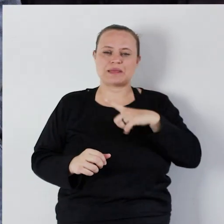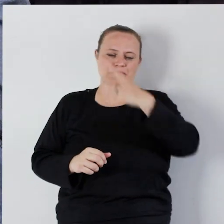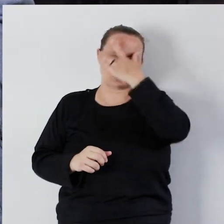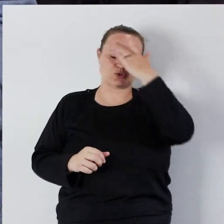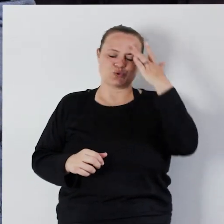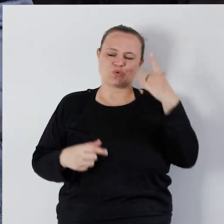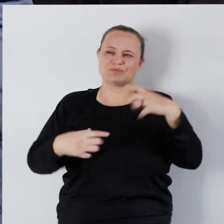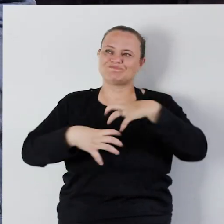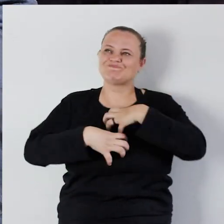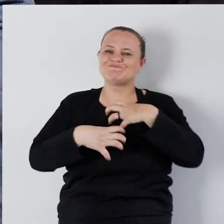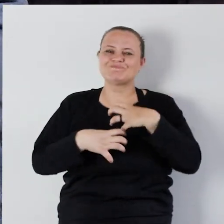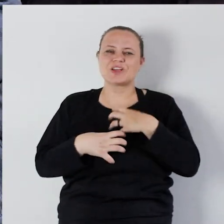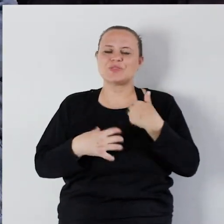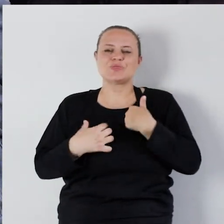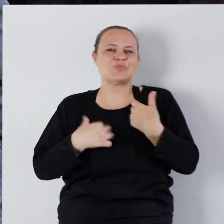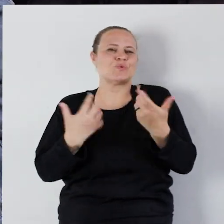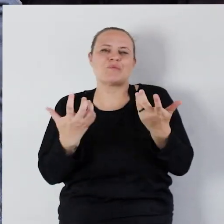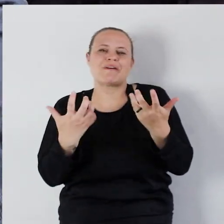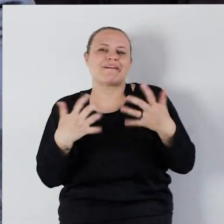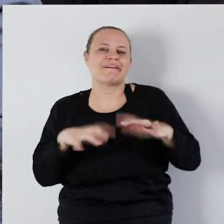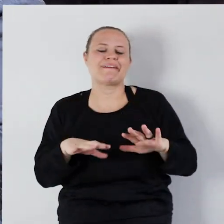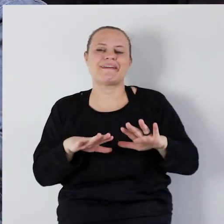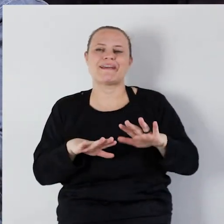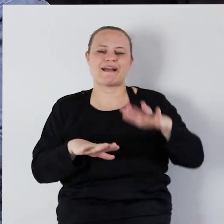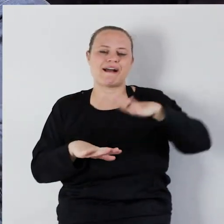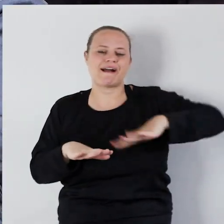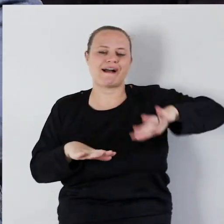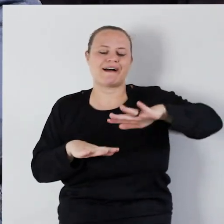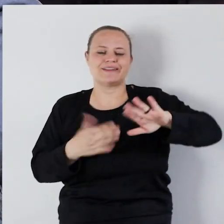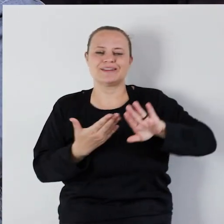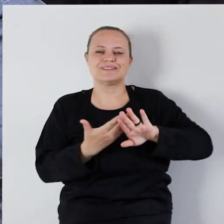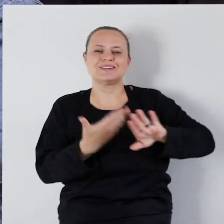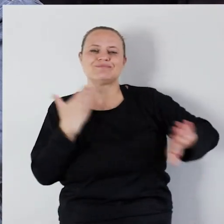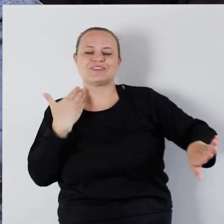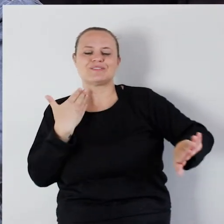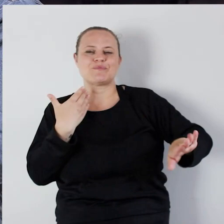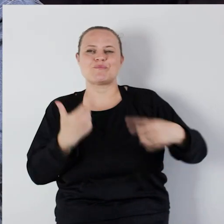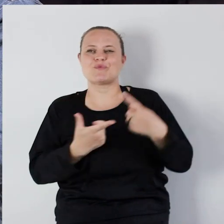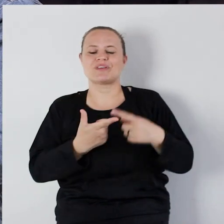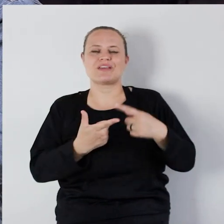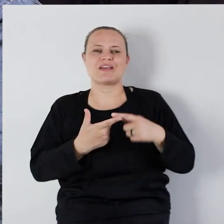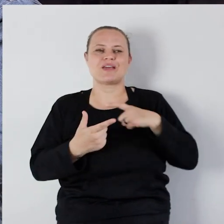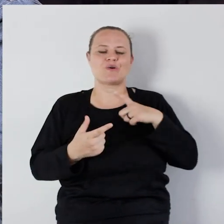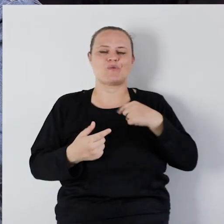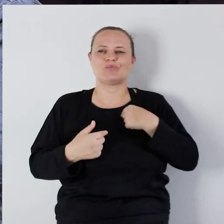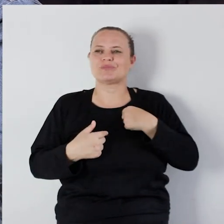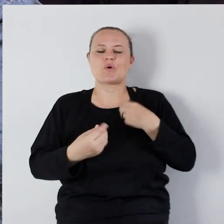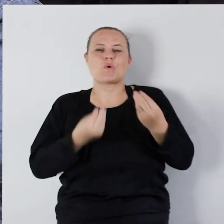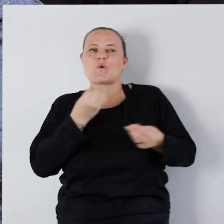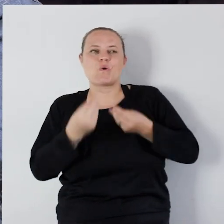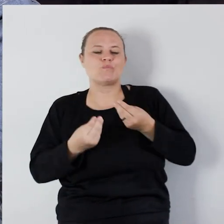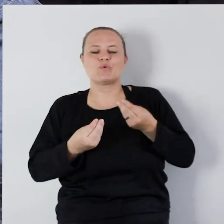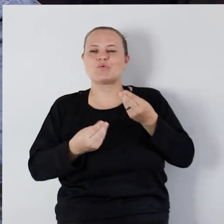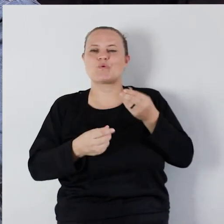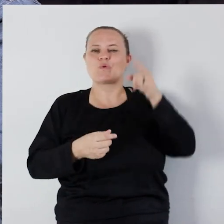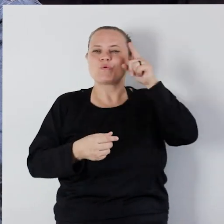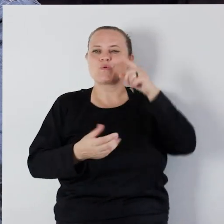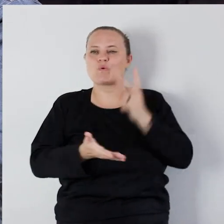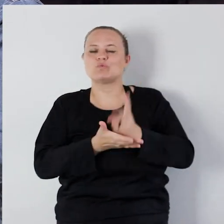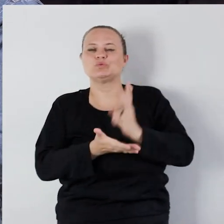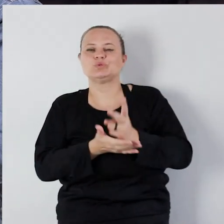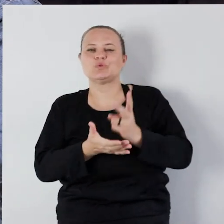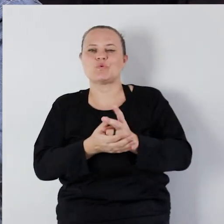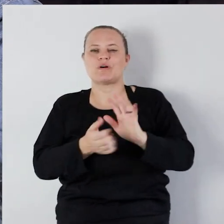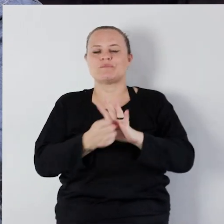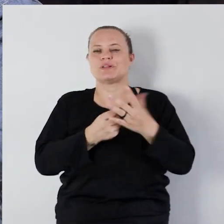computador, então a gente fazia a pesquisa por telefone ou in loco diretamente. E teve muitas pessoas com uma dor muito forte, assim, de ter saído da área